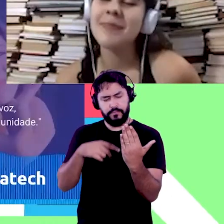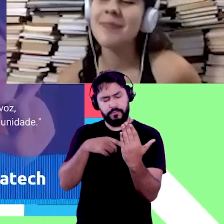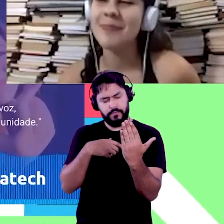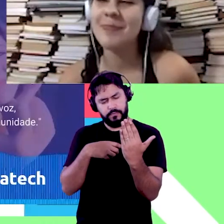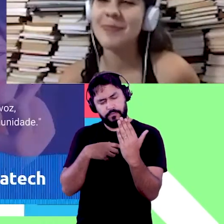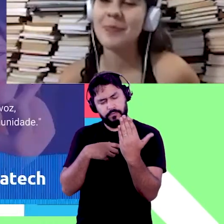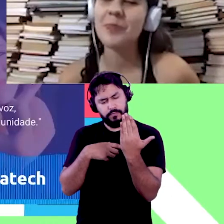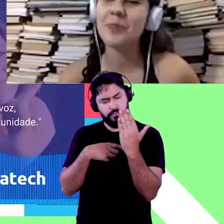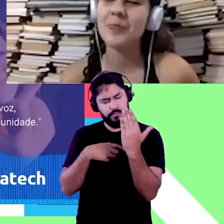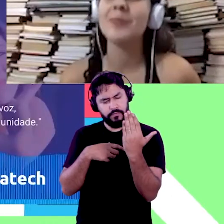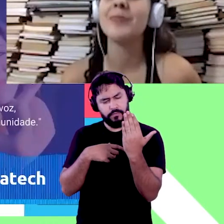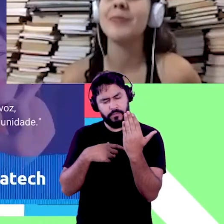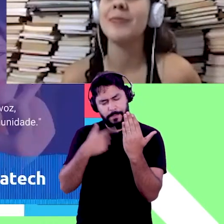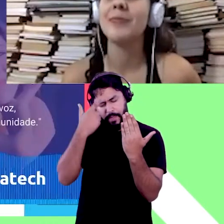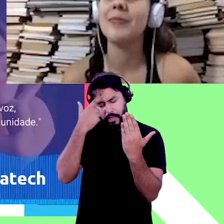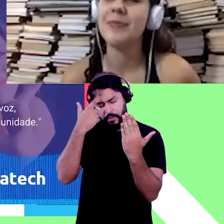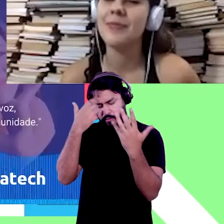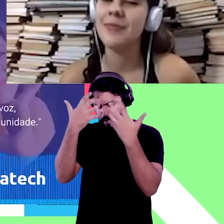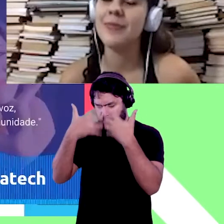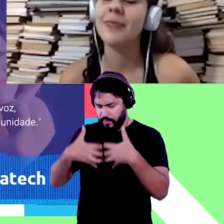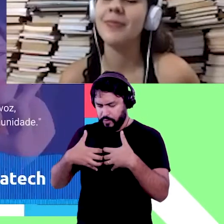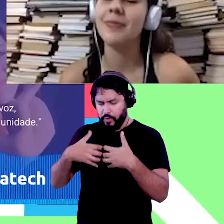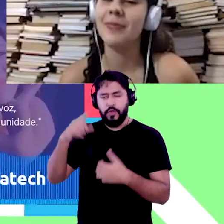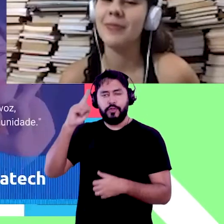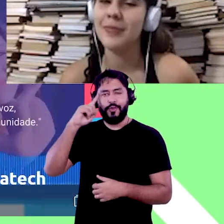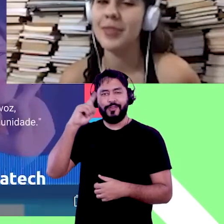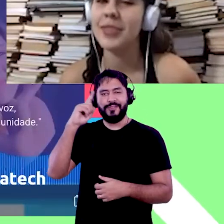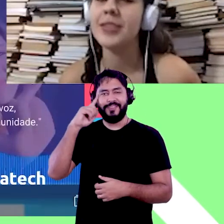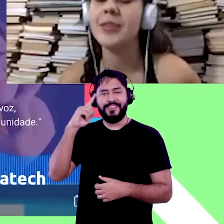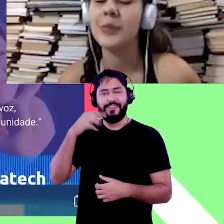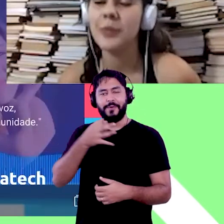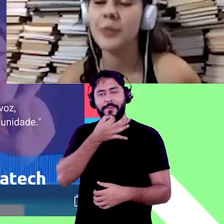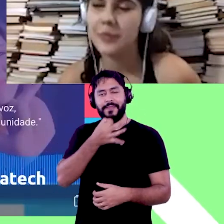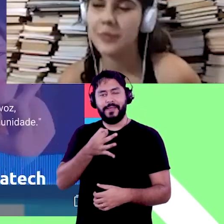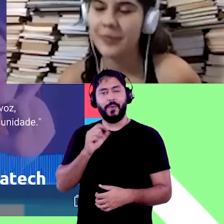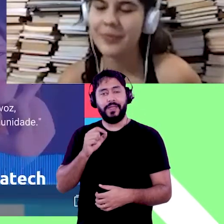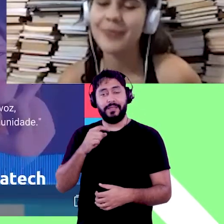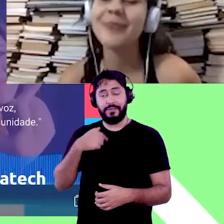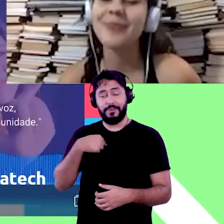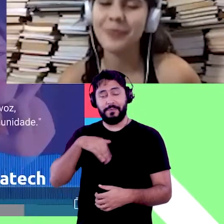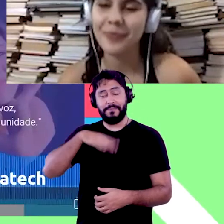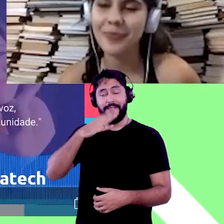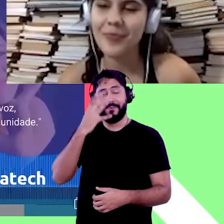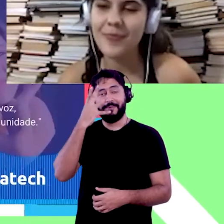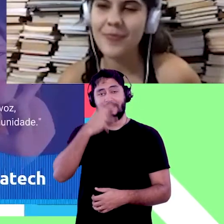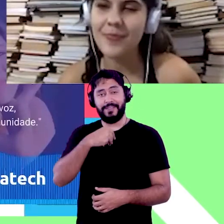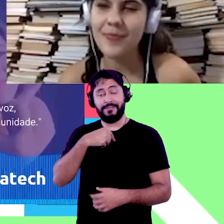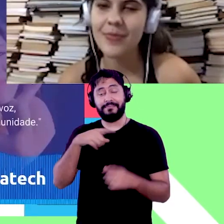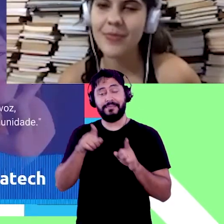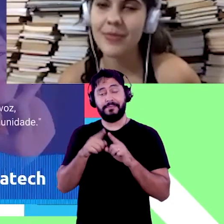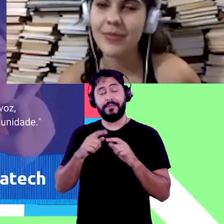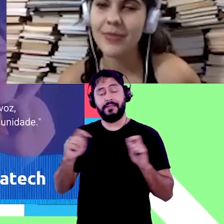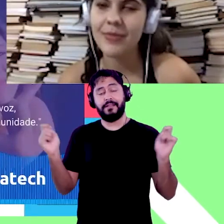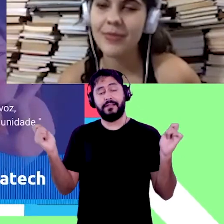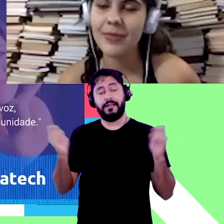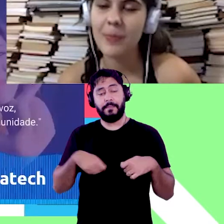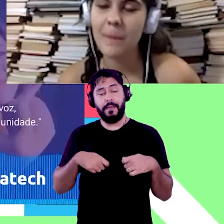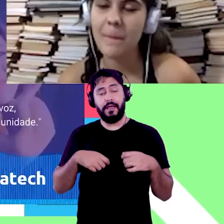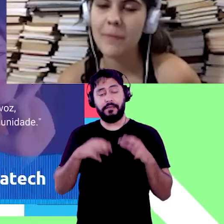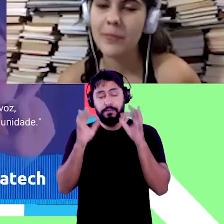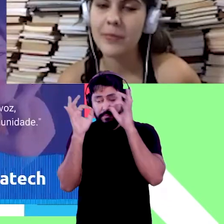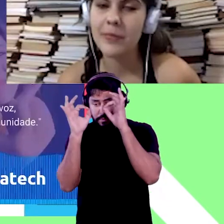Todos os dias eu me acho mais bonito e mais capaz diante dos meus olhos aflitos,